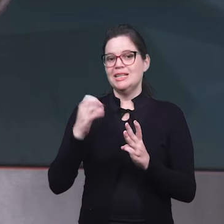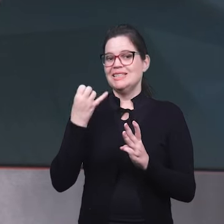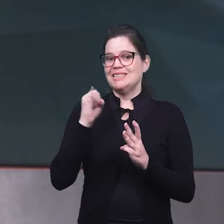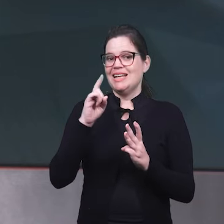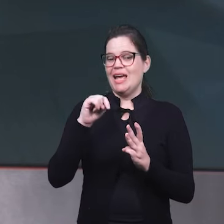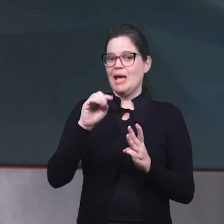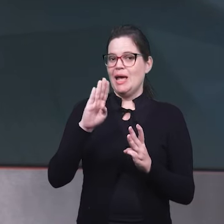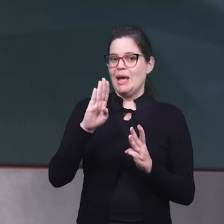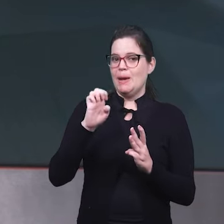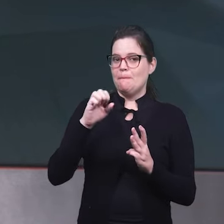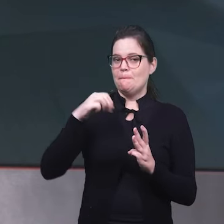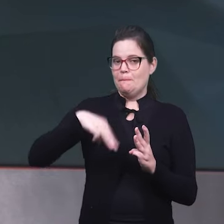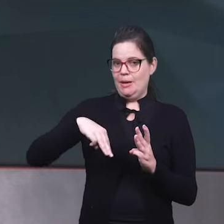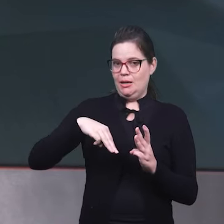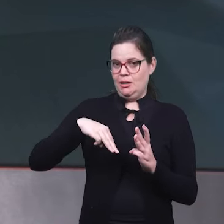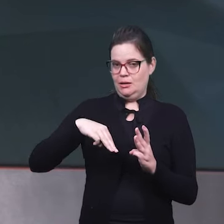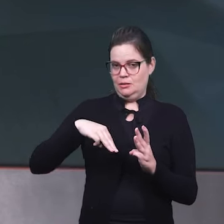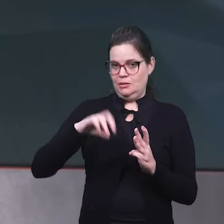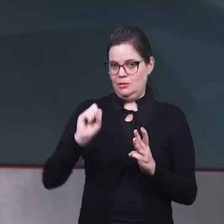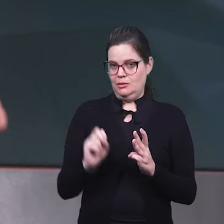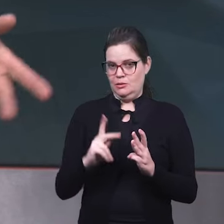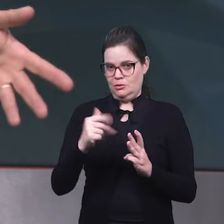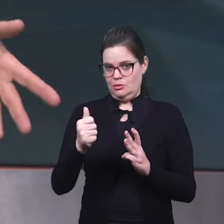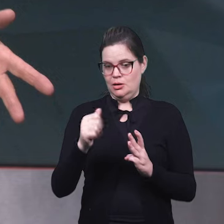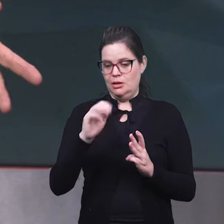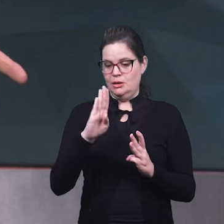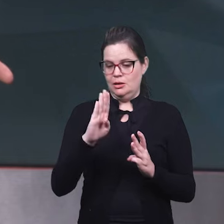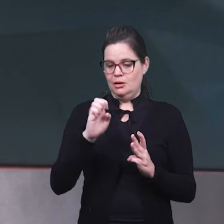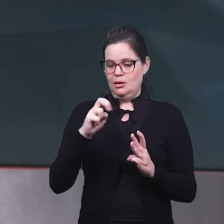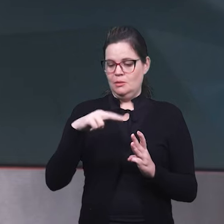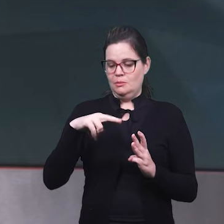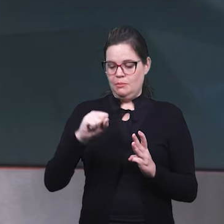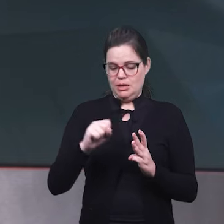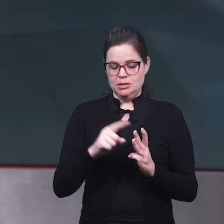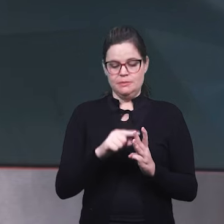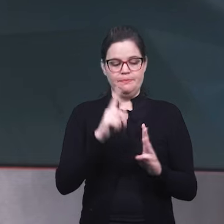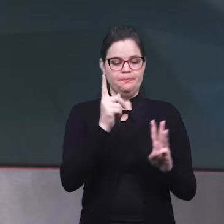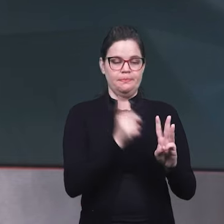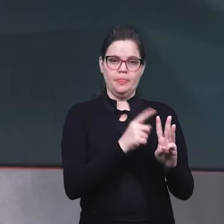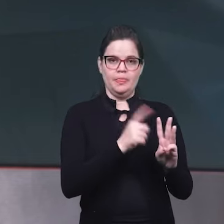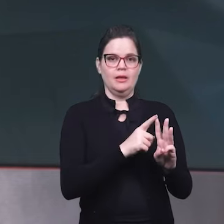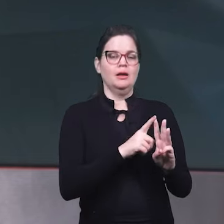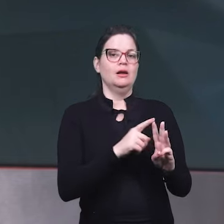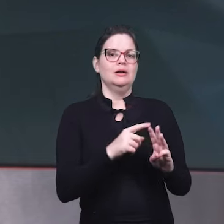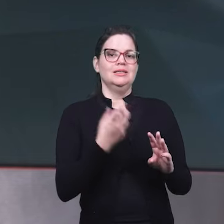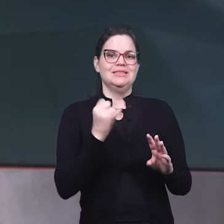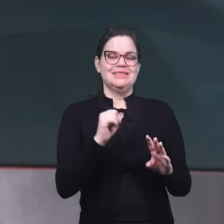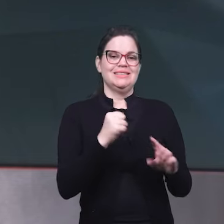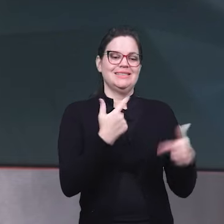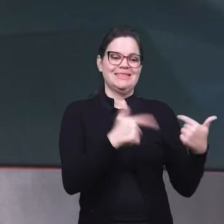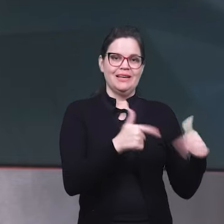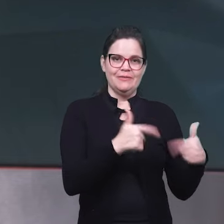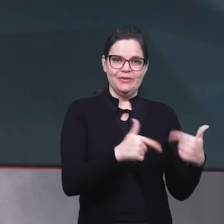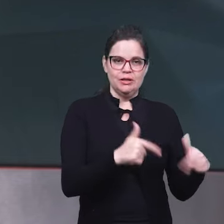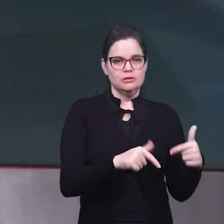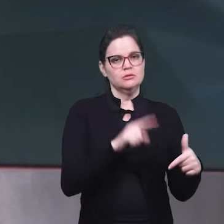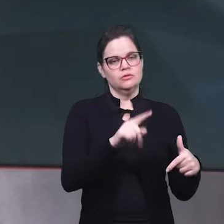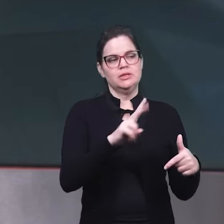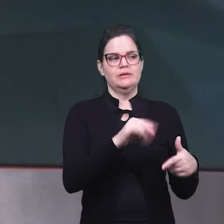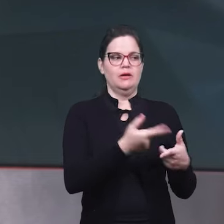se você tiver necessidade, você vai ficar devendo a alguém. Ou quem te prestou o serviço, né, o